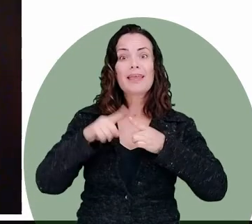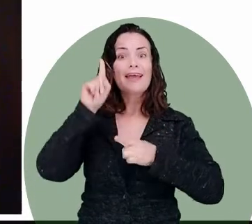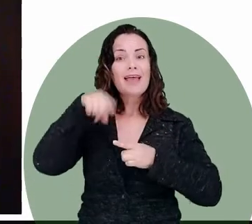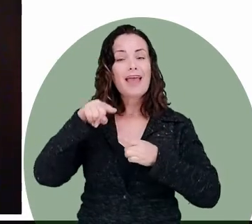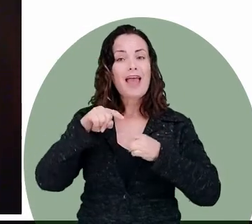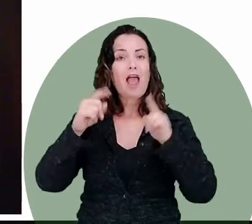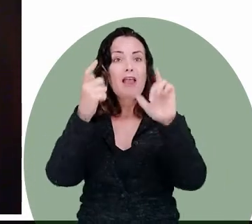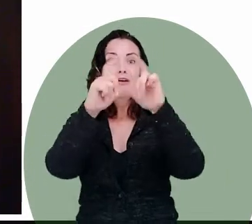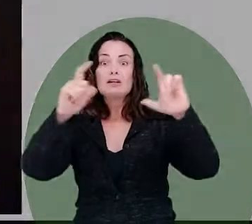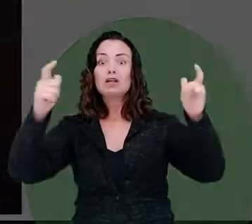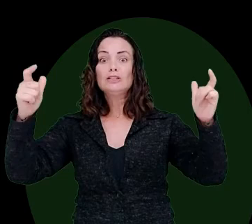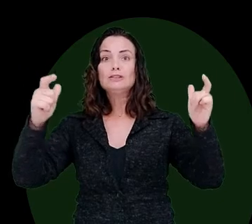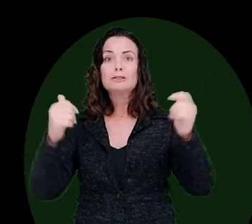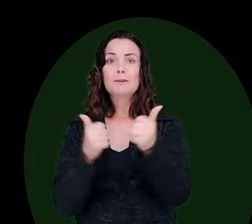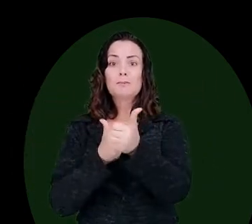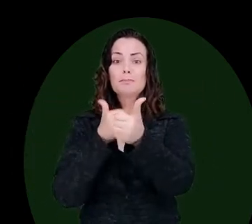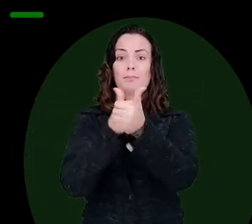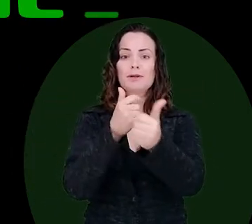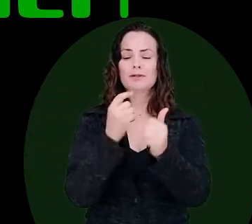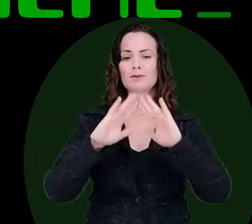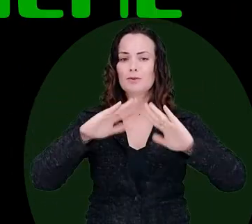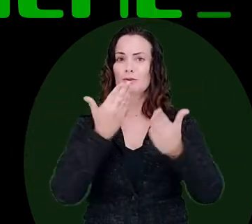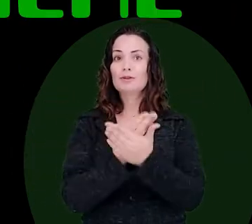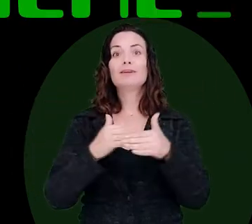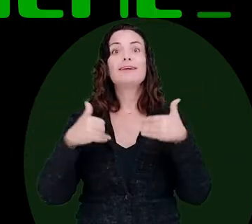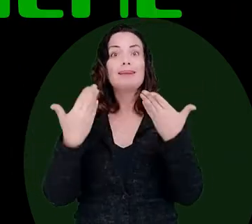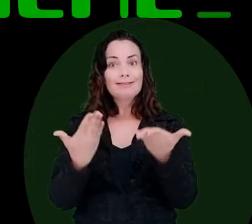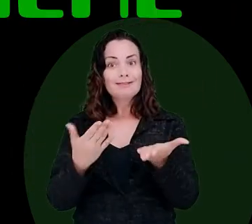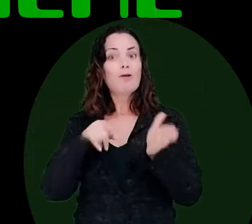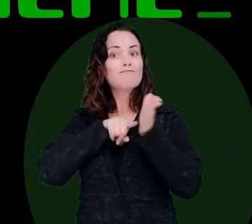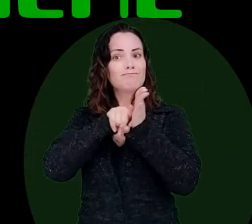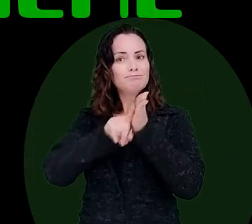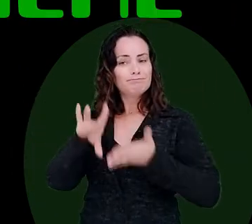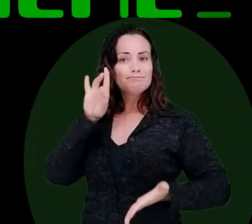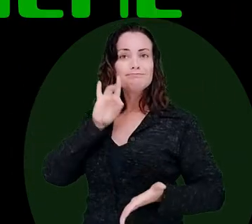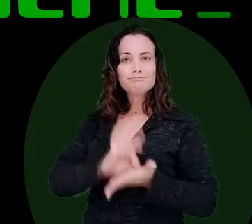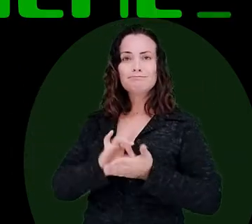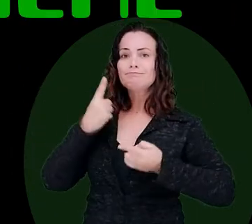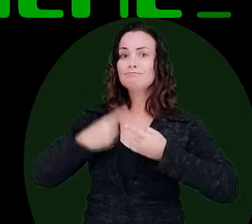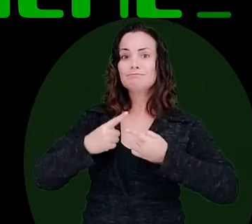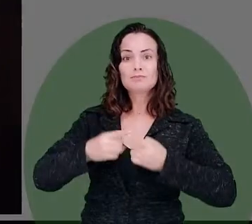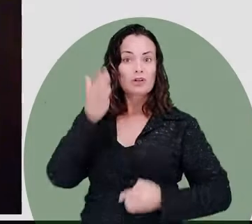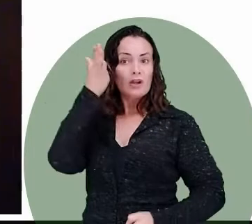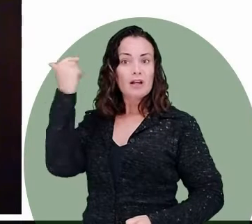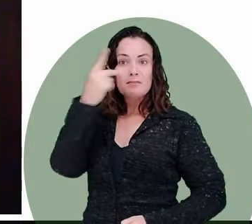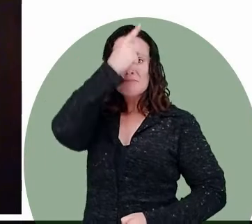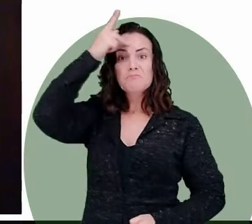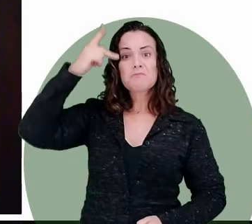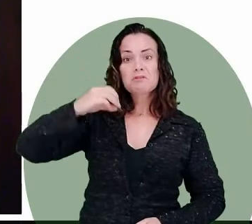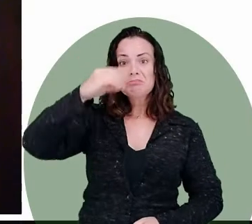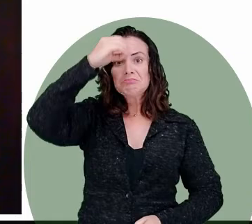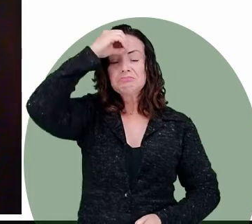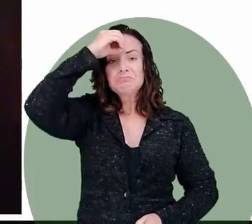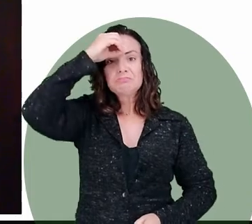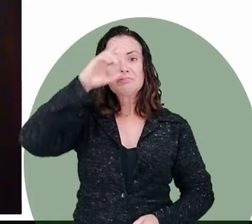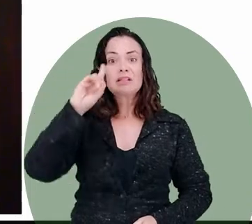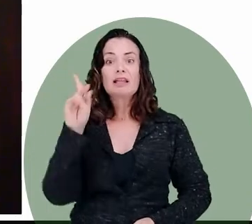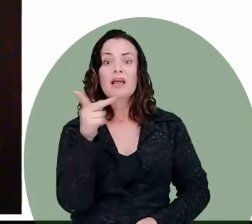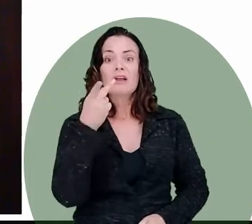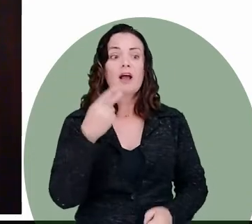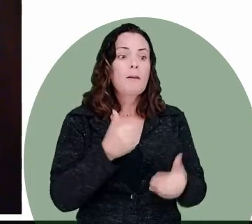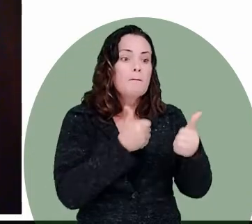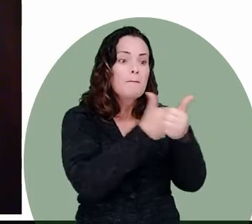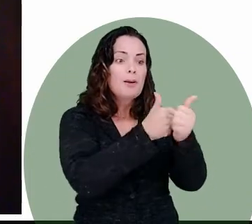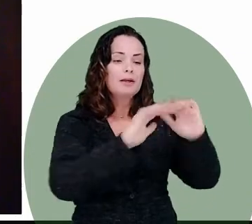macro. Então, era uma pesquisa real, porque ninguém sabia qual é o IDH em torno